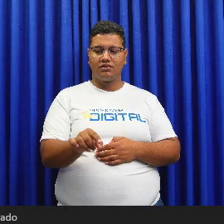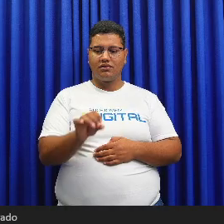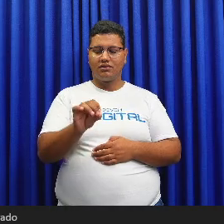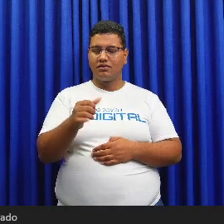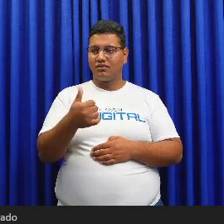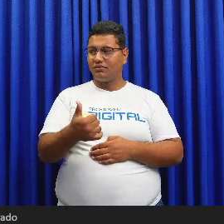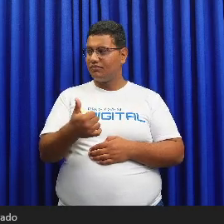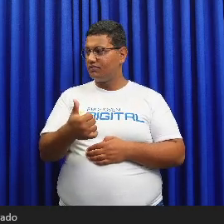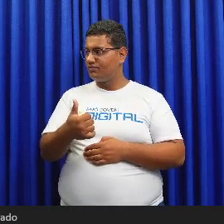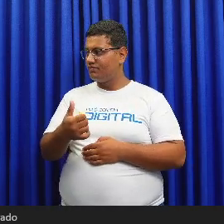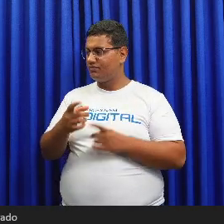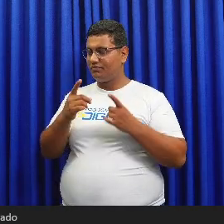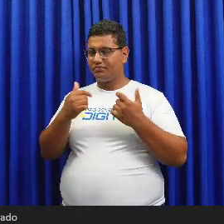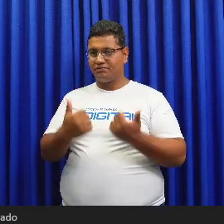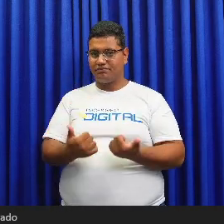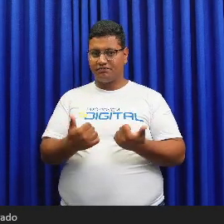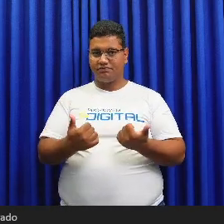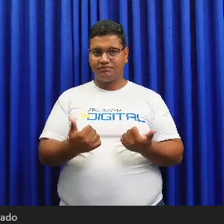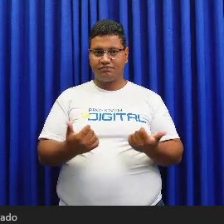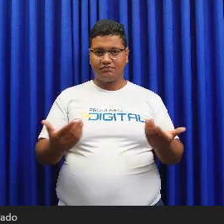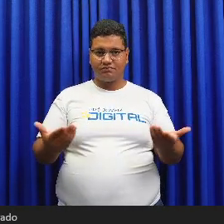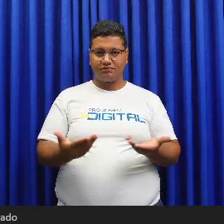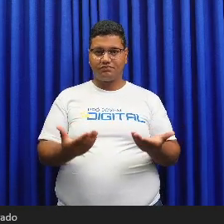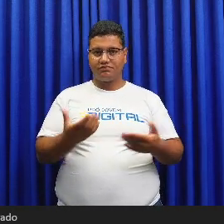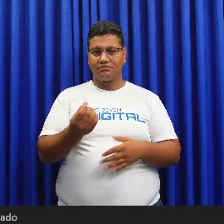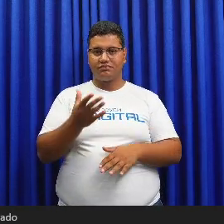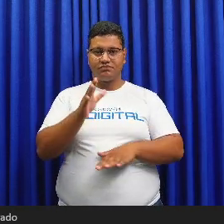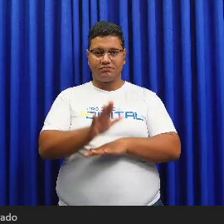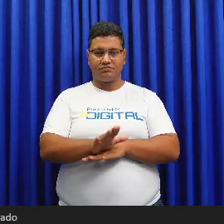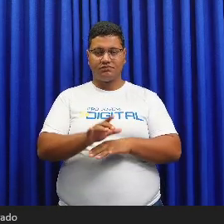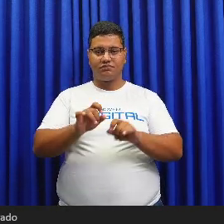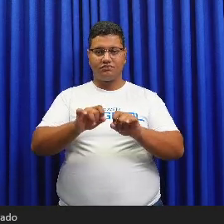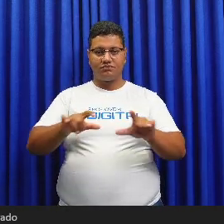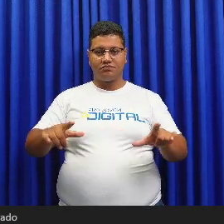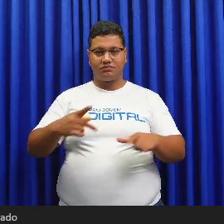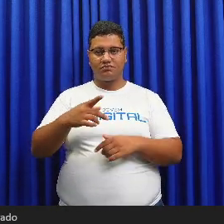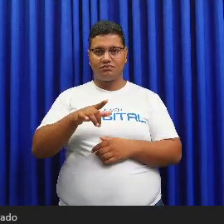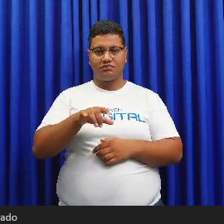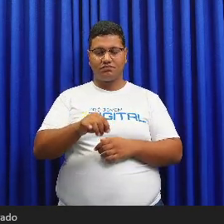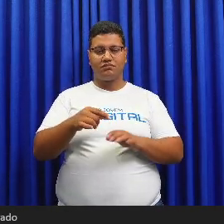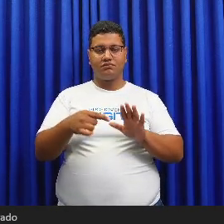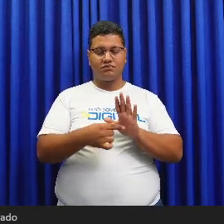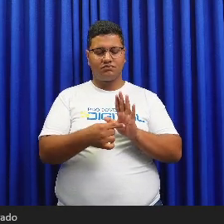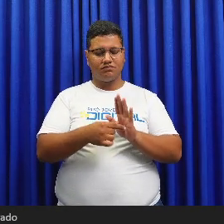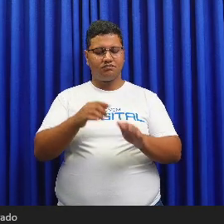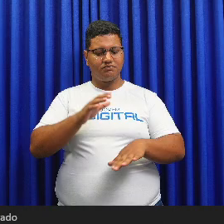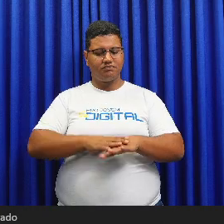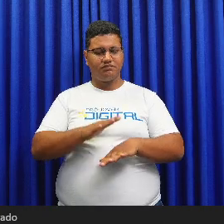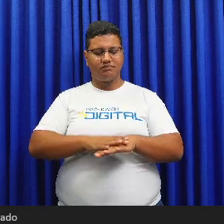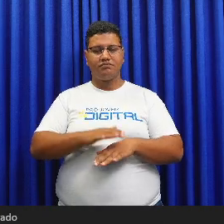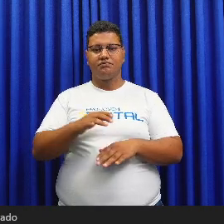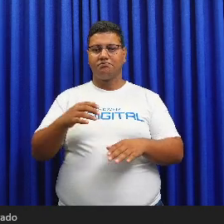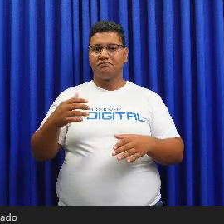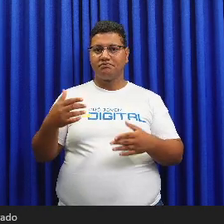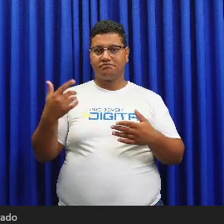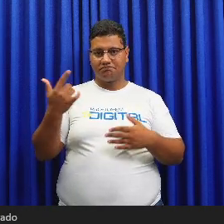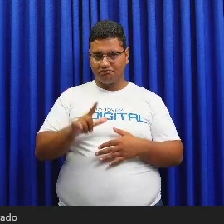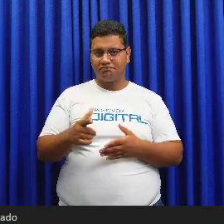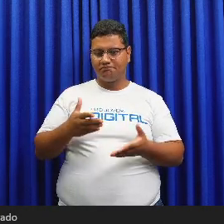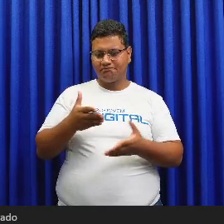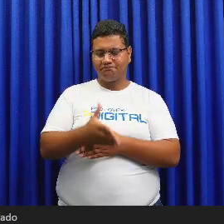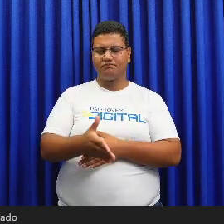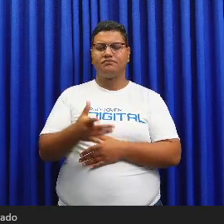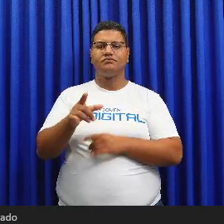6:01. Beleza? Que é 6 da tarde. Apply, que é de aplicar, ok? E aí eu vou